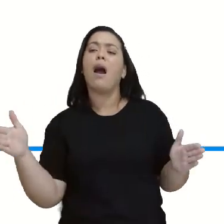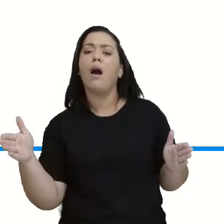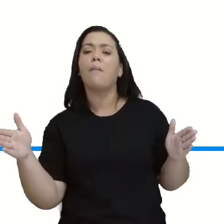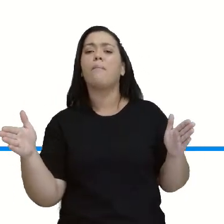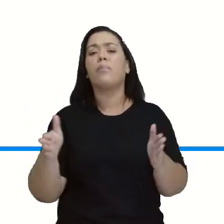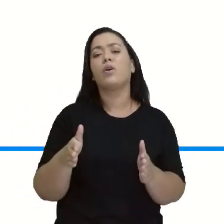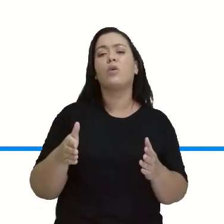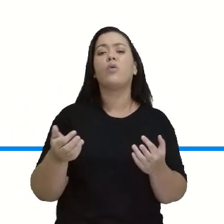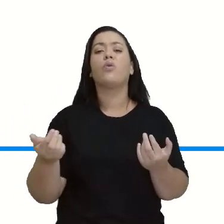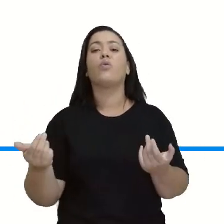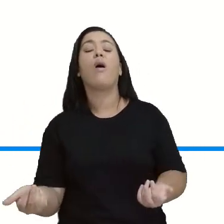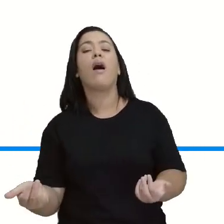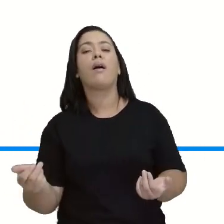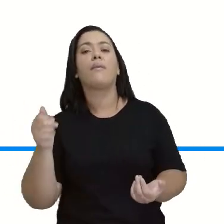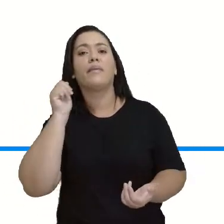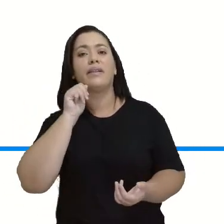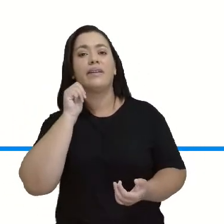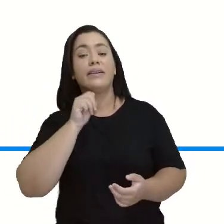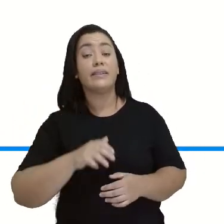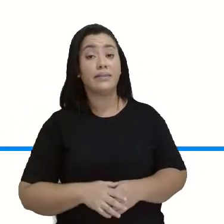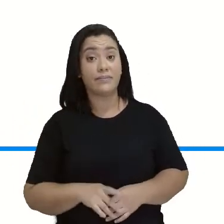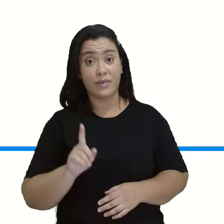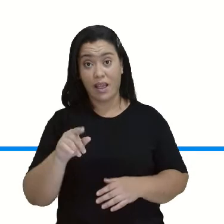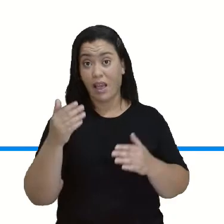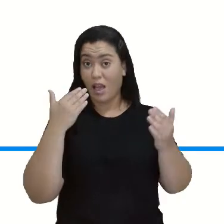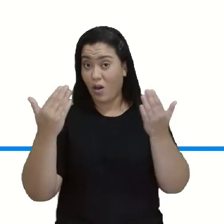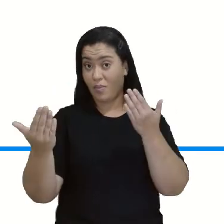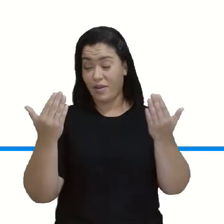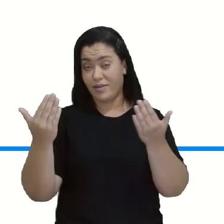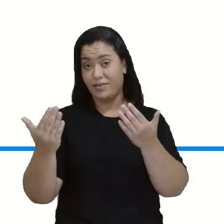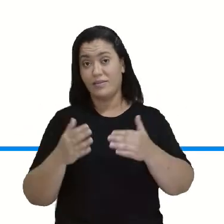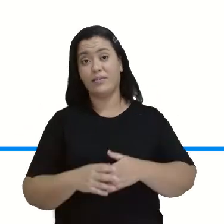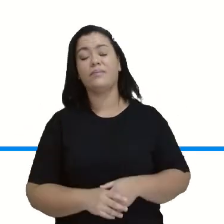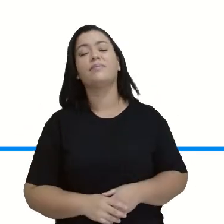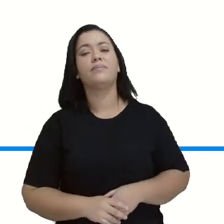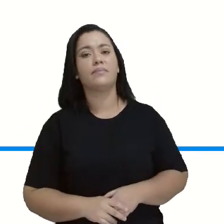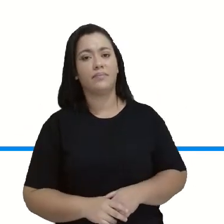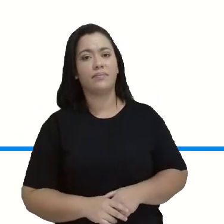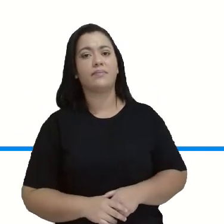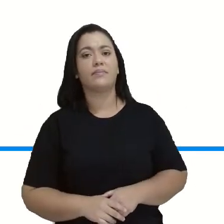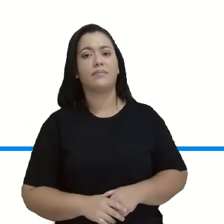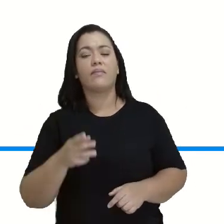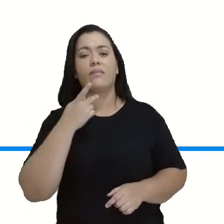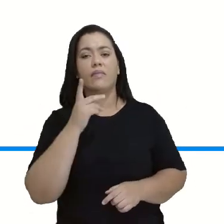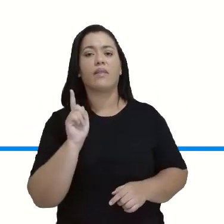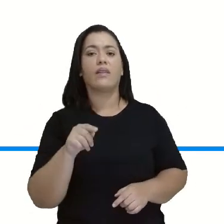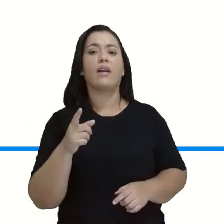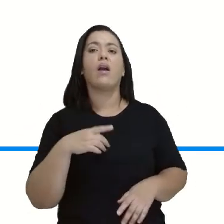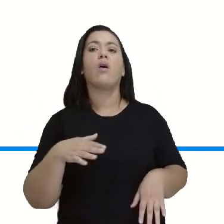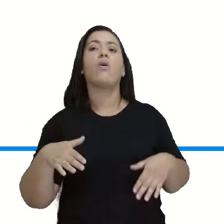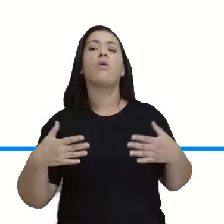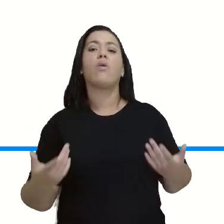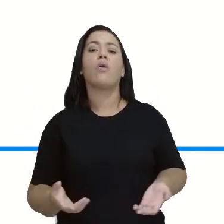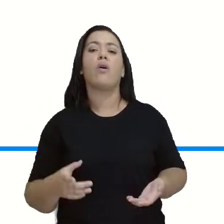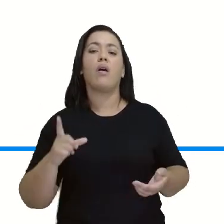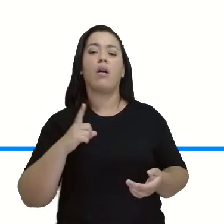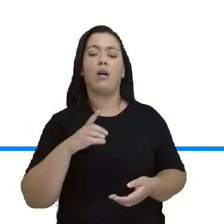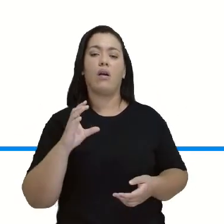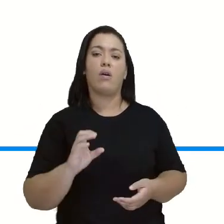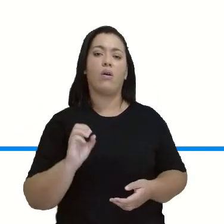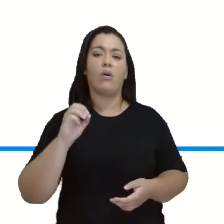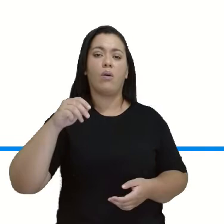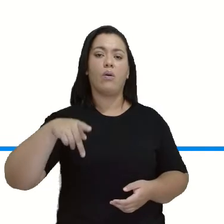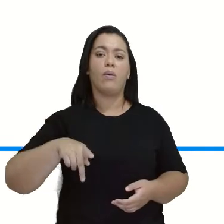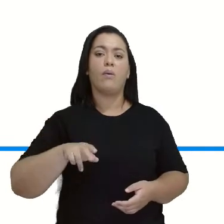ou igual ao de Ana? Estamos fazendo aí uma comparação. Estamos falando da grandeza comprimento,